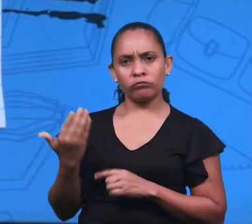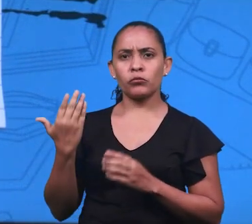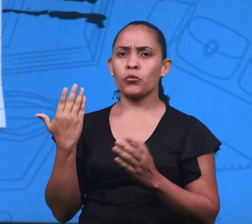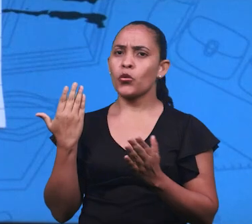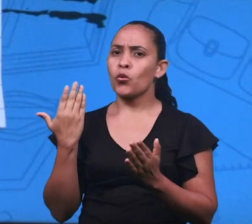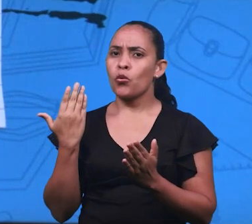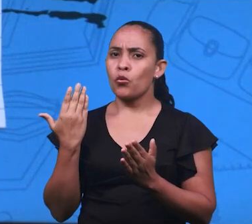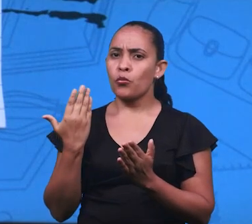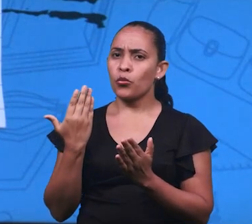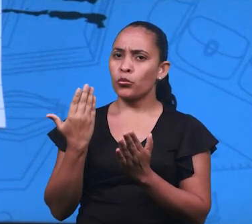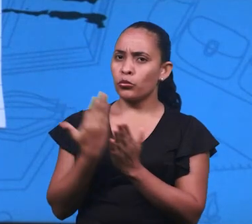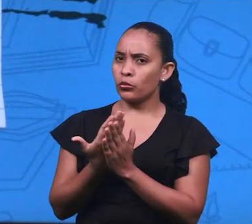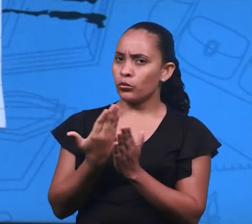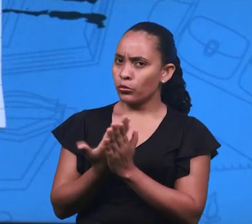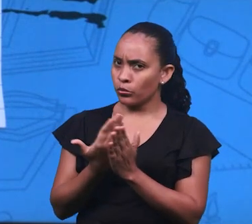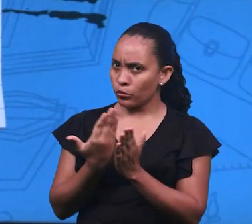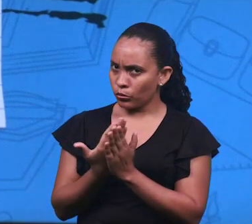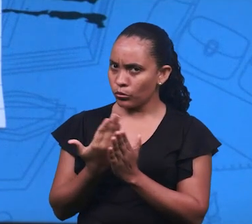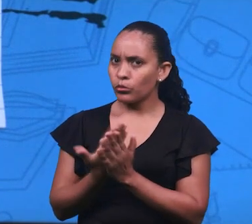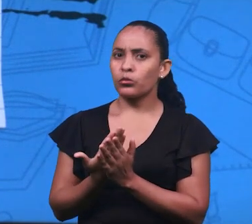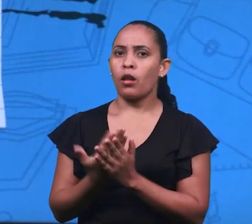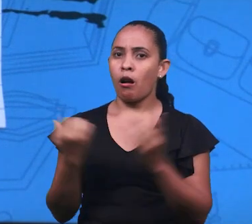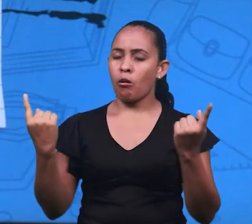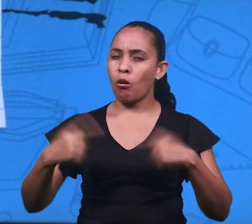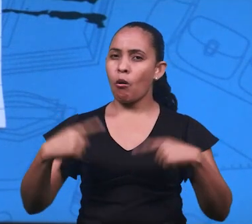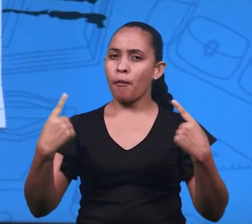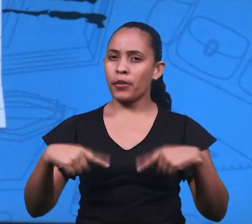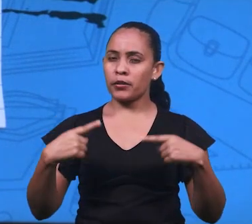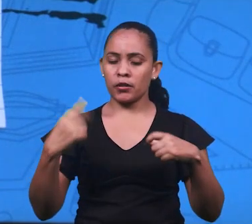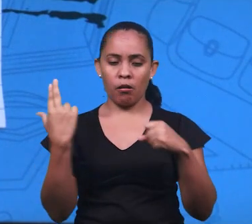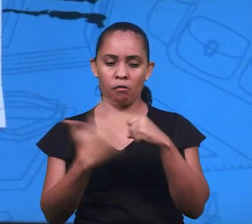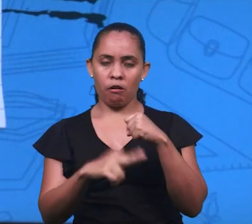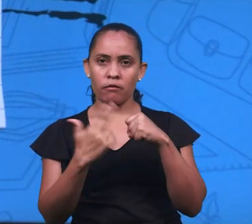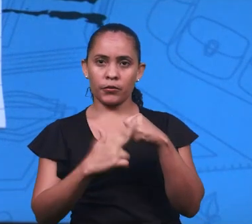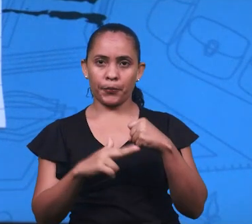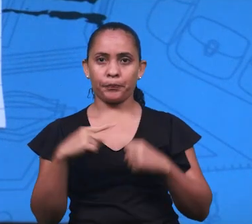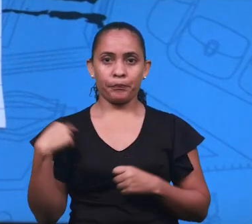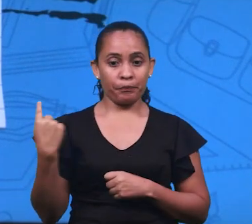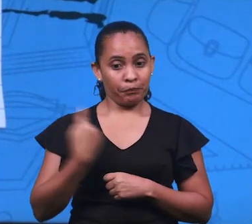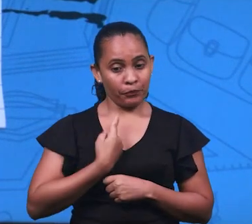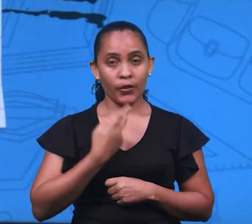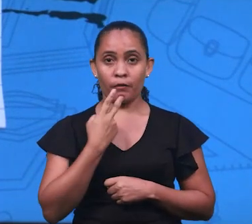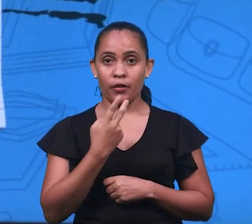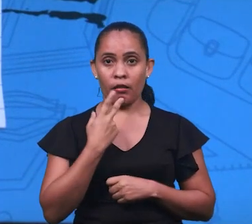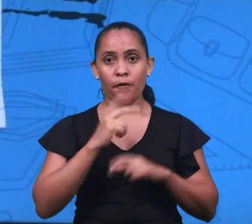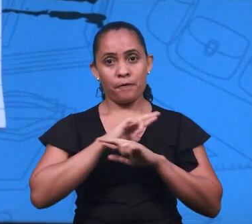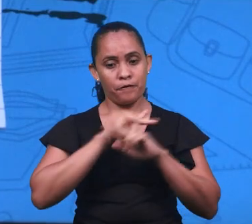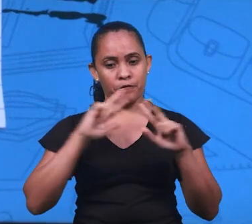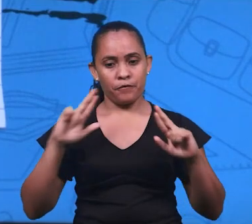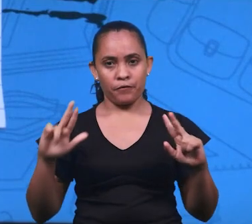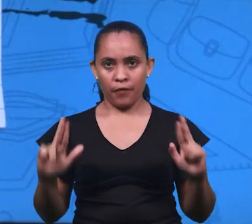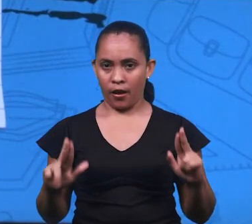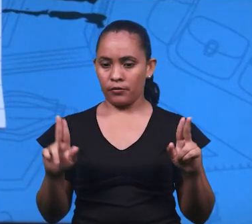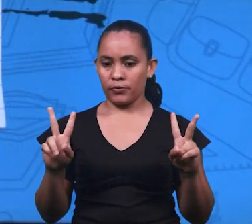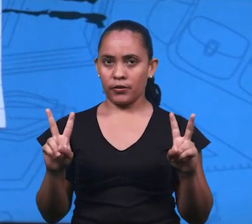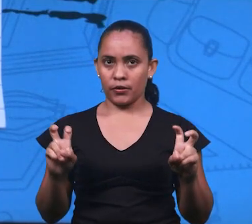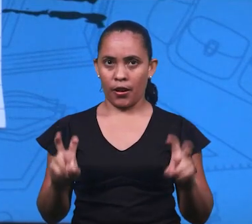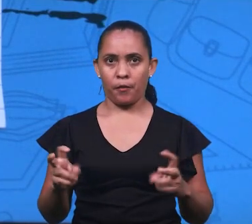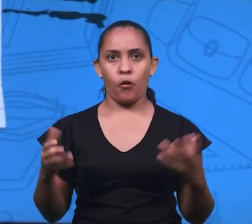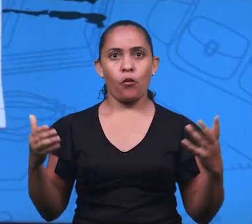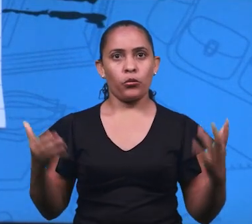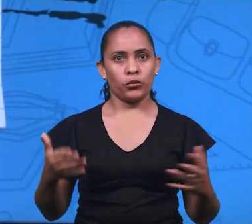para o vestibular. E para isso, nós estamos diversificando os vários assuntos. E